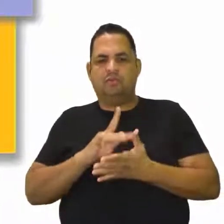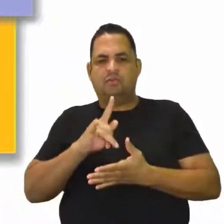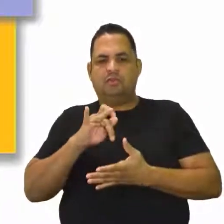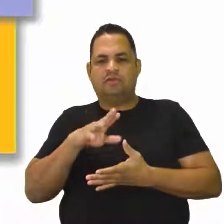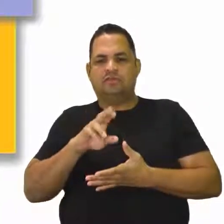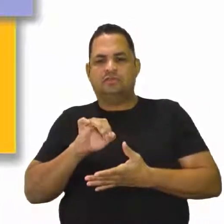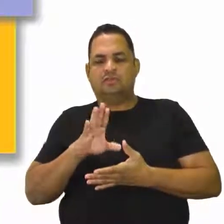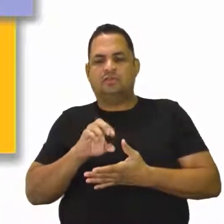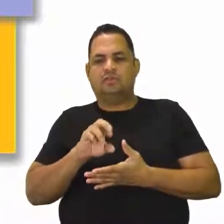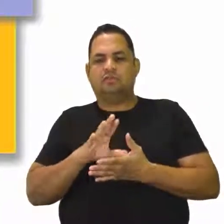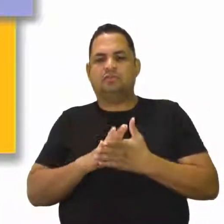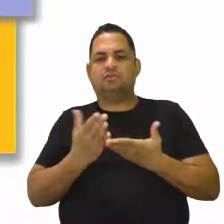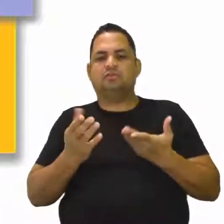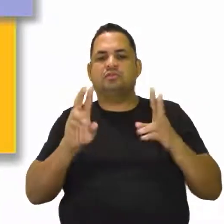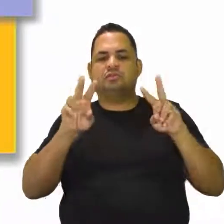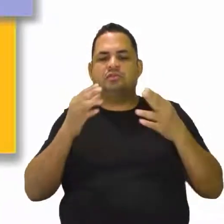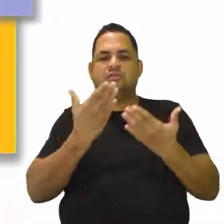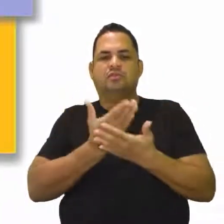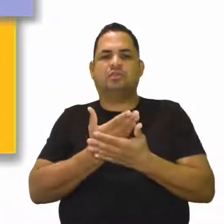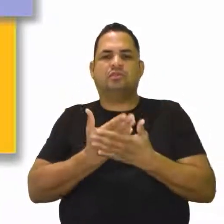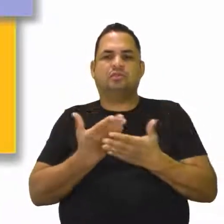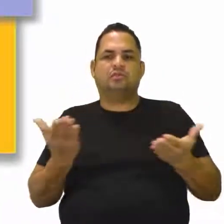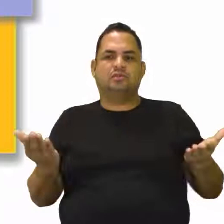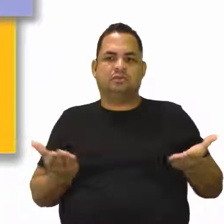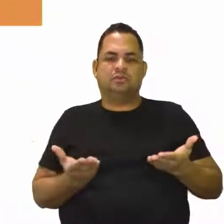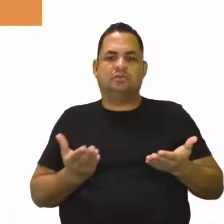Esses são os assuntos da aula de hoje.